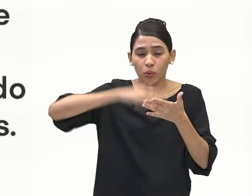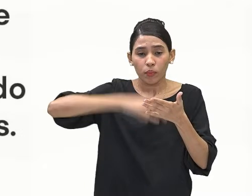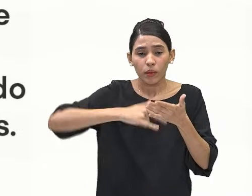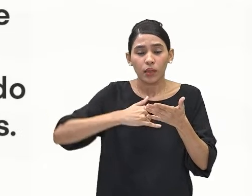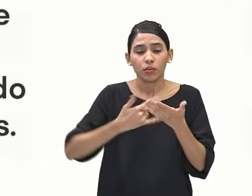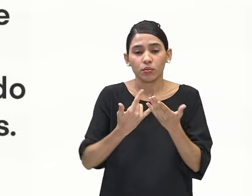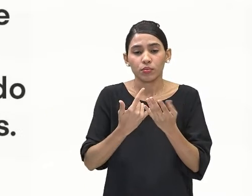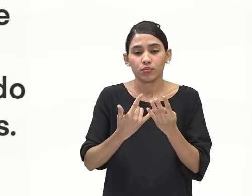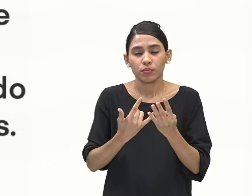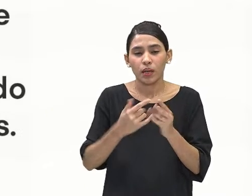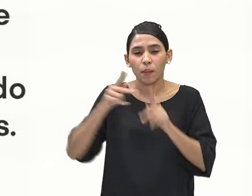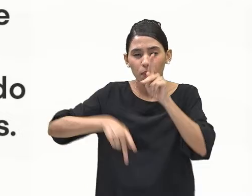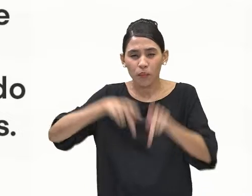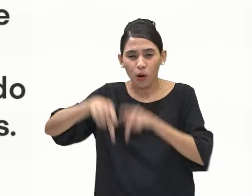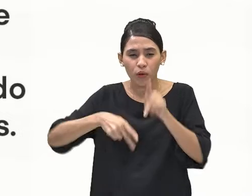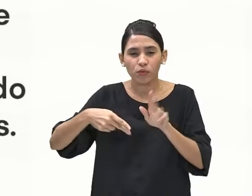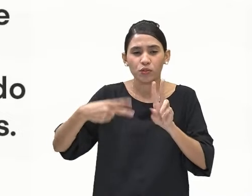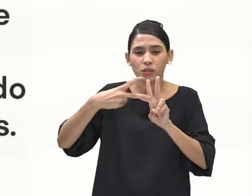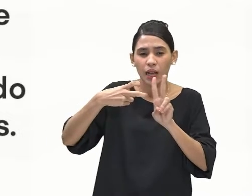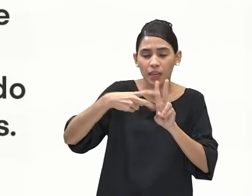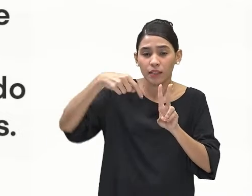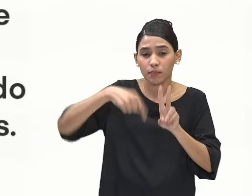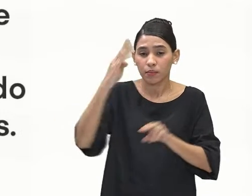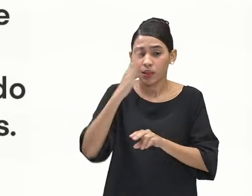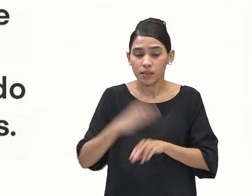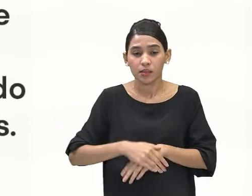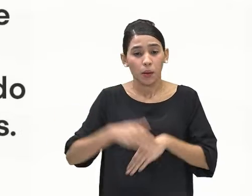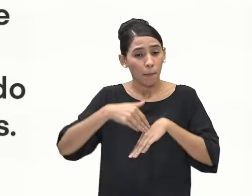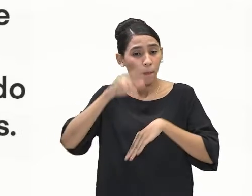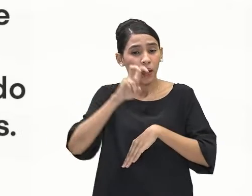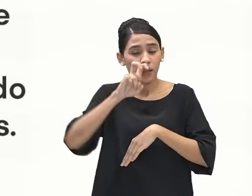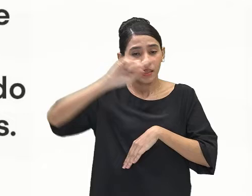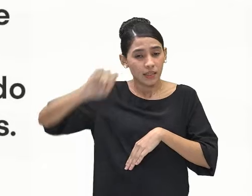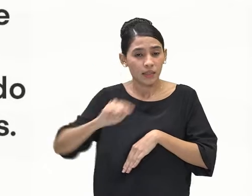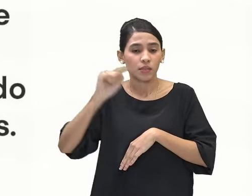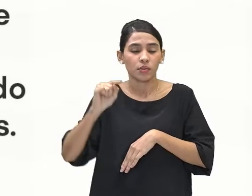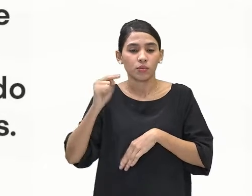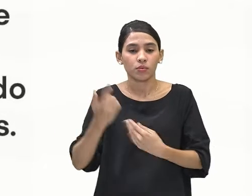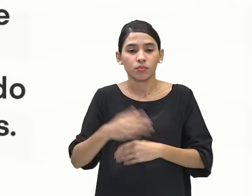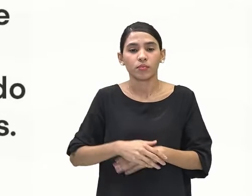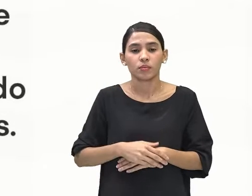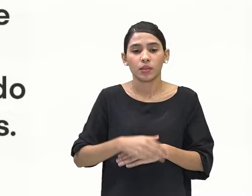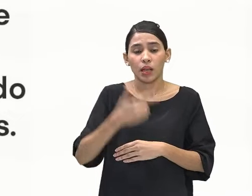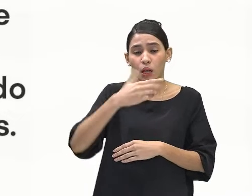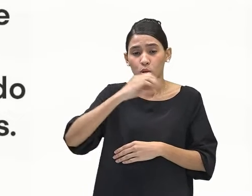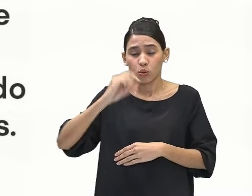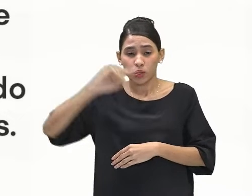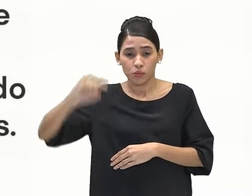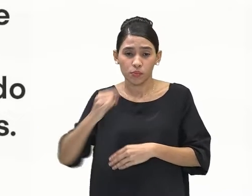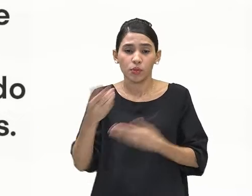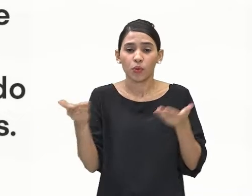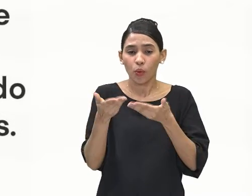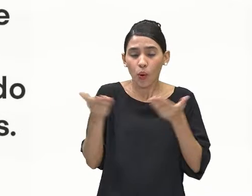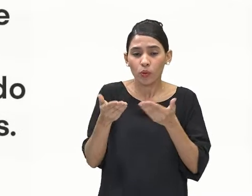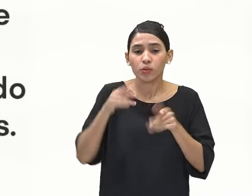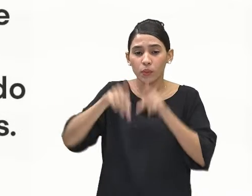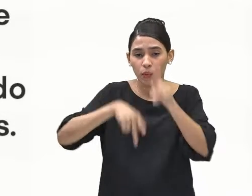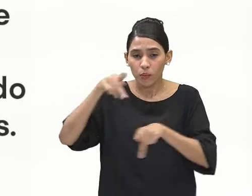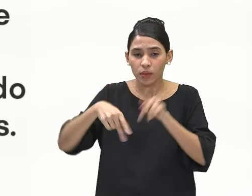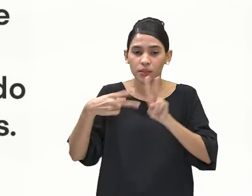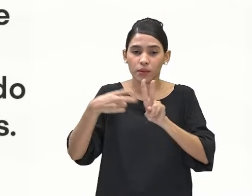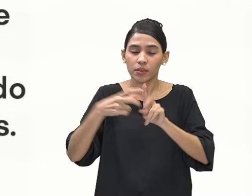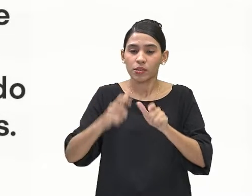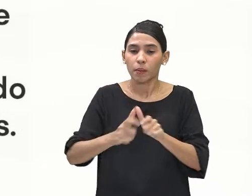nativos nós tínhamos no nosso território, mas de 5 milhões, né, para pouco mais de 200 mil. E hoje que a nossa população indígena